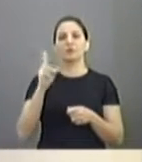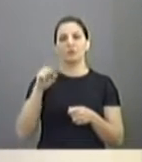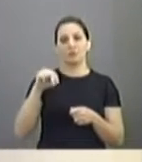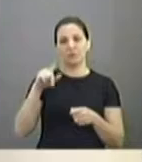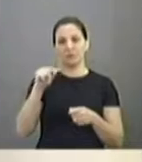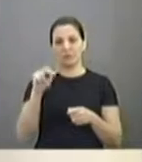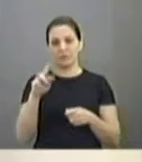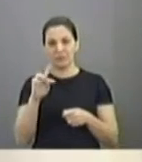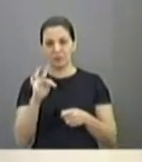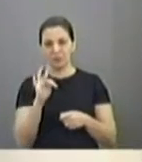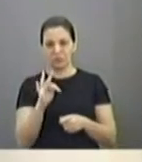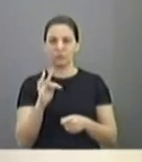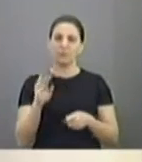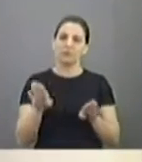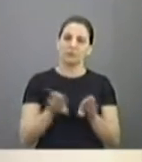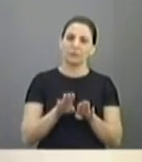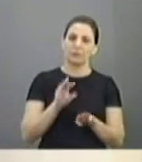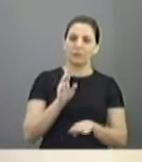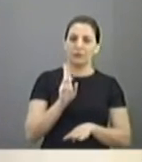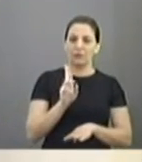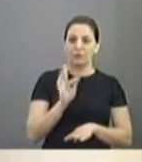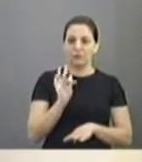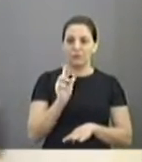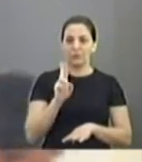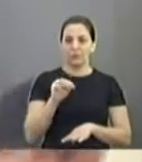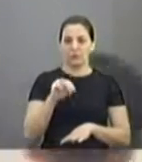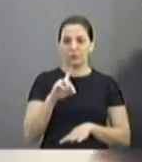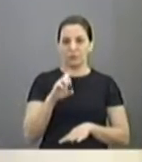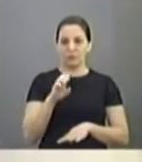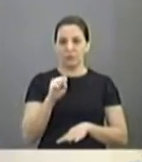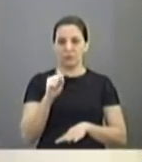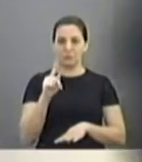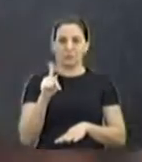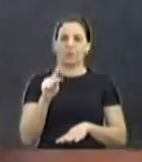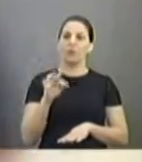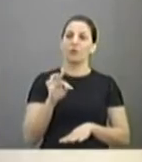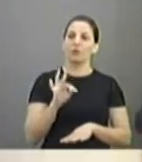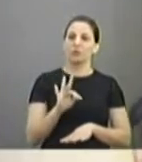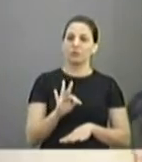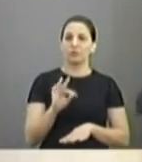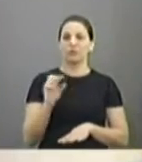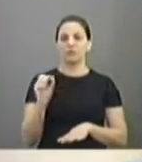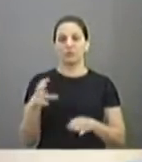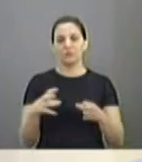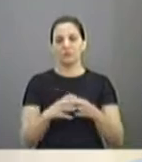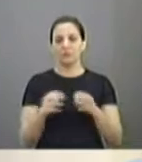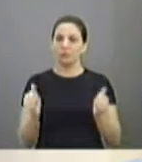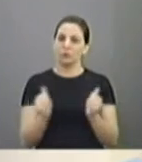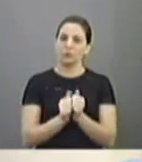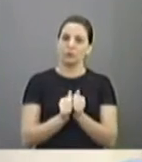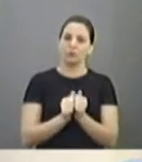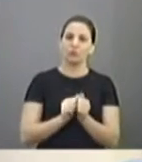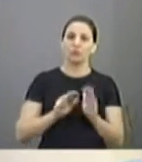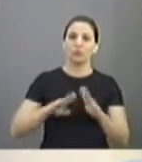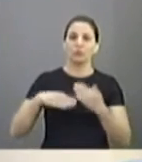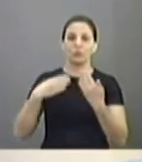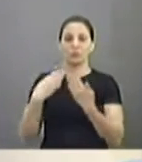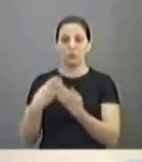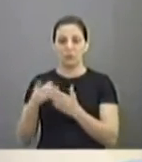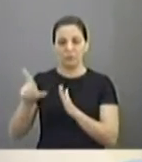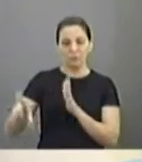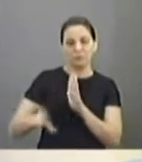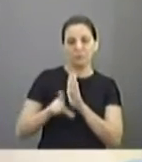em Araraquara. A gente teve reunido recentemente a comissão, junto com a Escola do Legislativo,